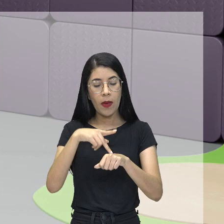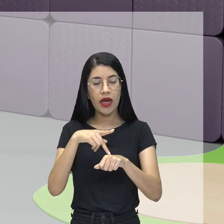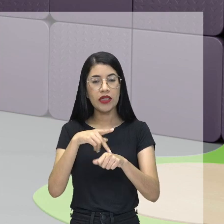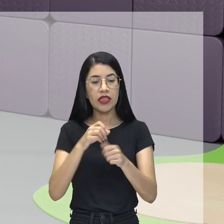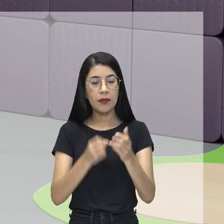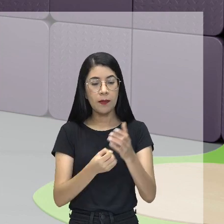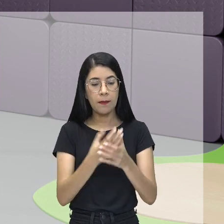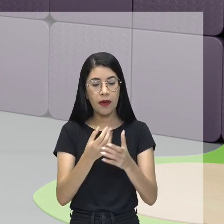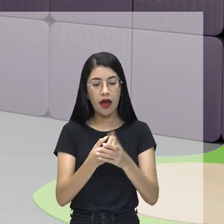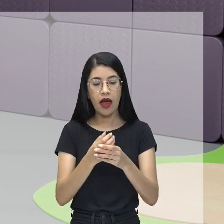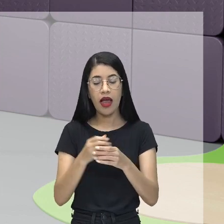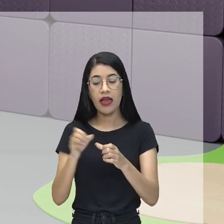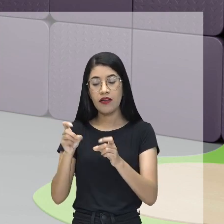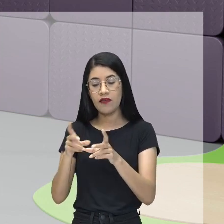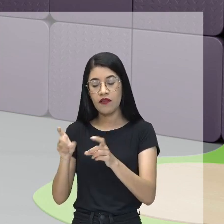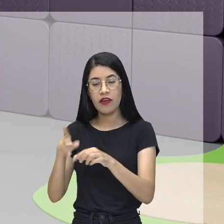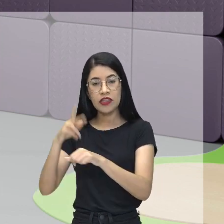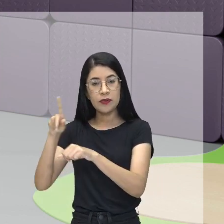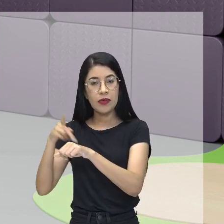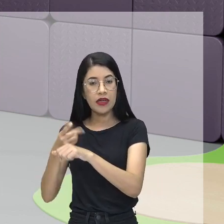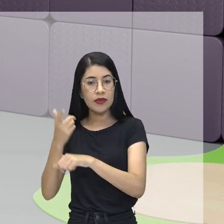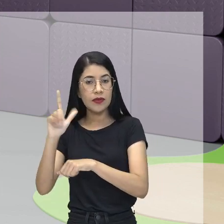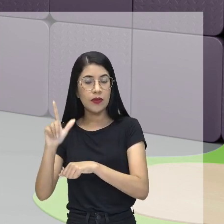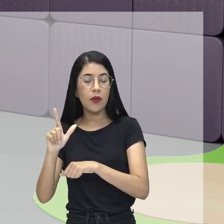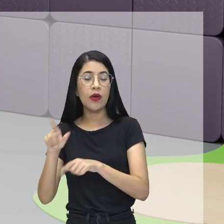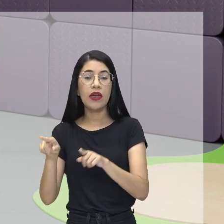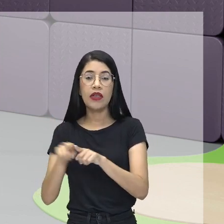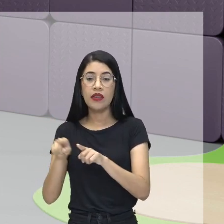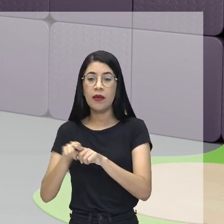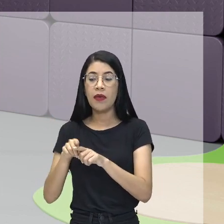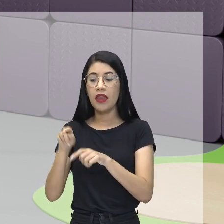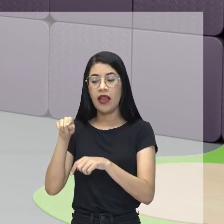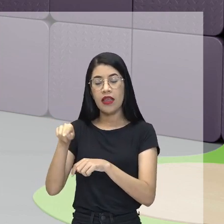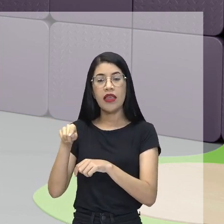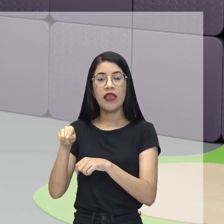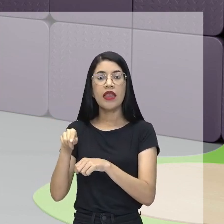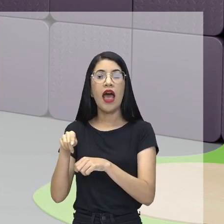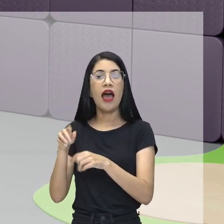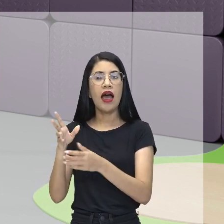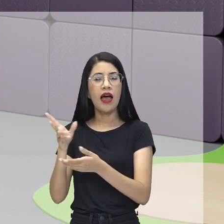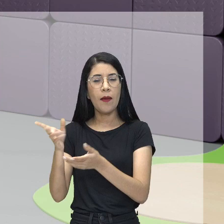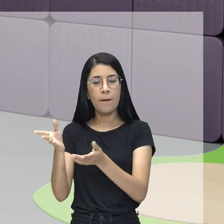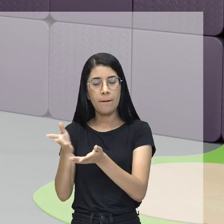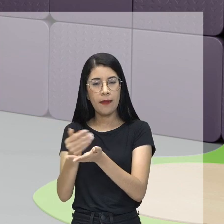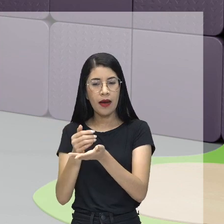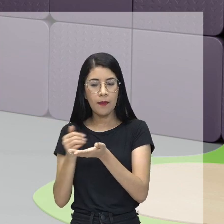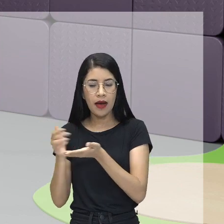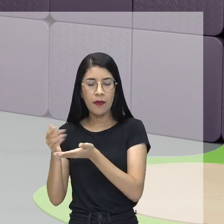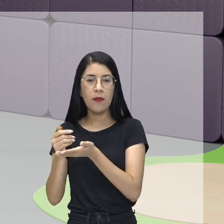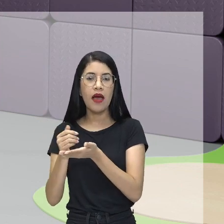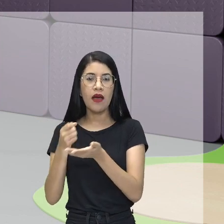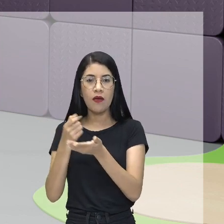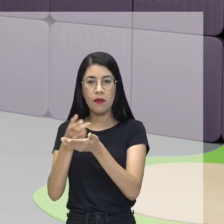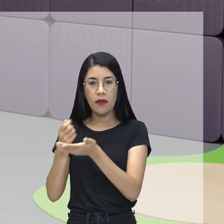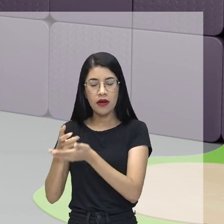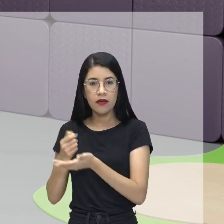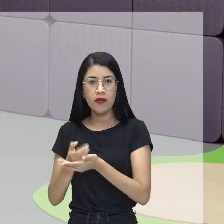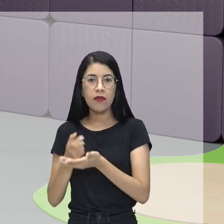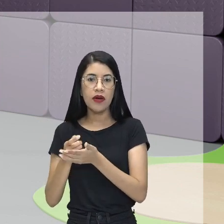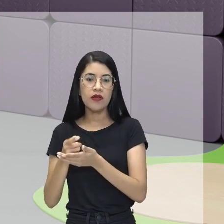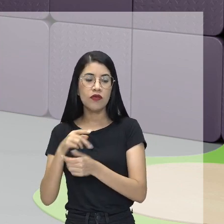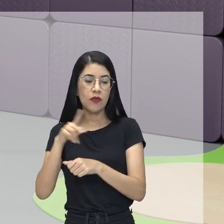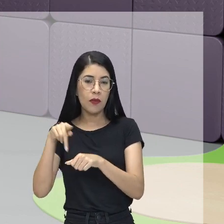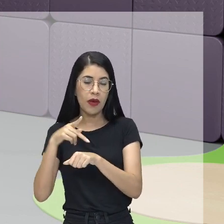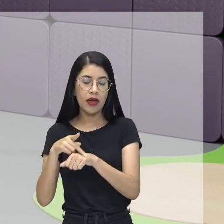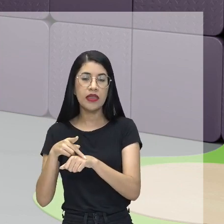exportando, existe aquele outro país que está recebendo a mercadoria, ele está importando. Então,